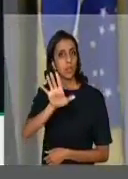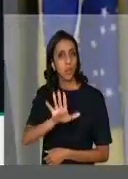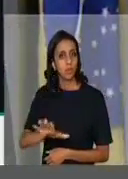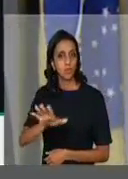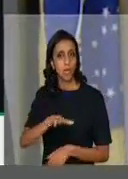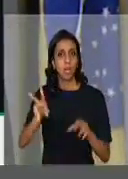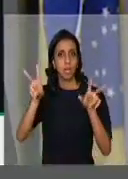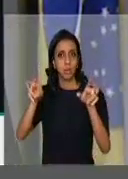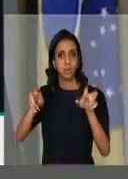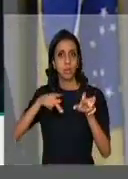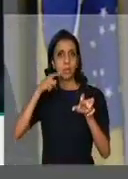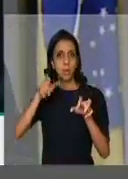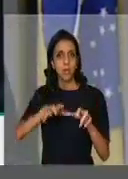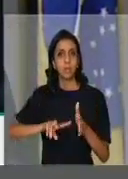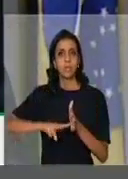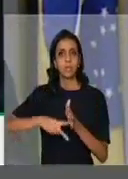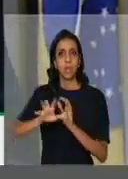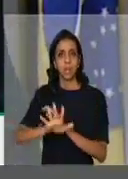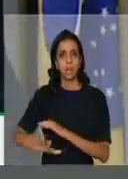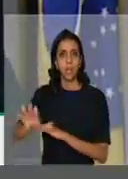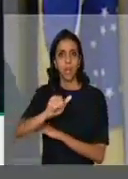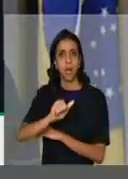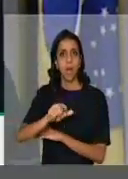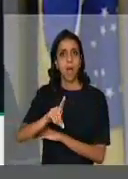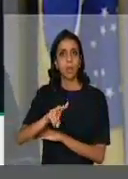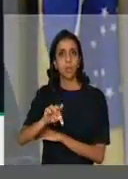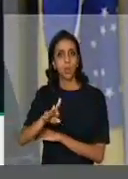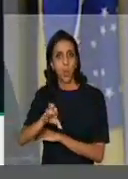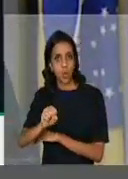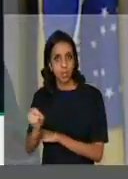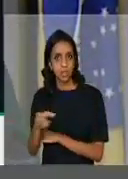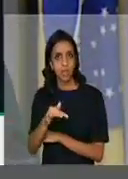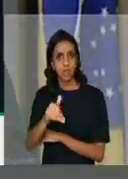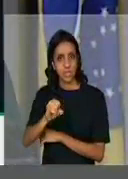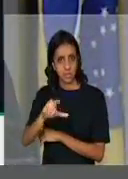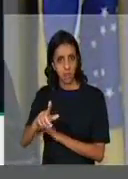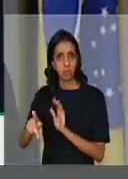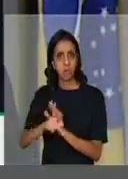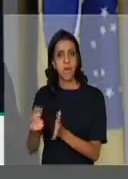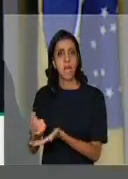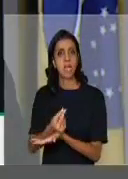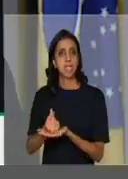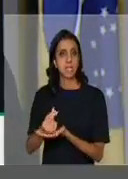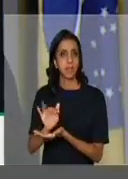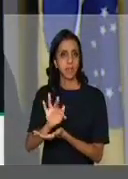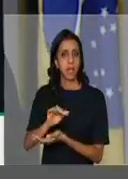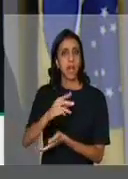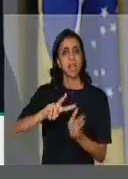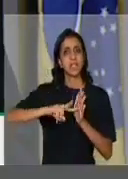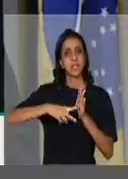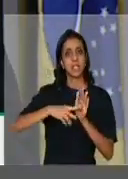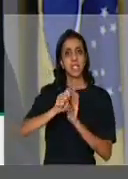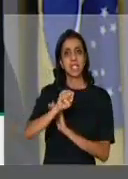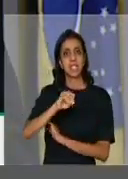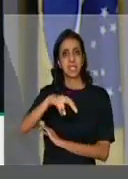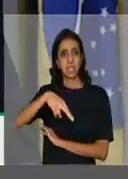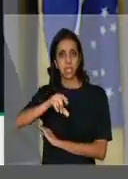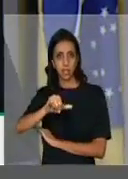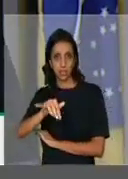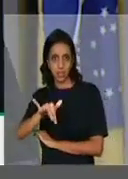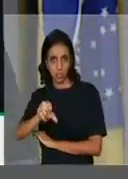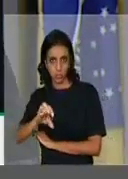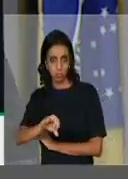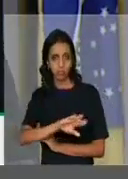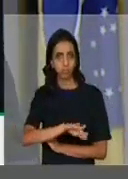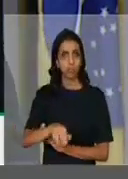do Assuntos Parlamentares do Sindicato Nacional de Auditores Fiscais da Receita Federal do Brasil, Sindifisco Nacional. O caro